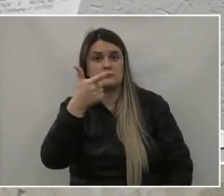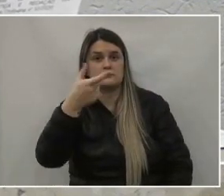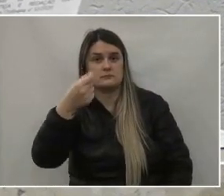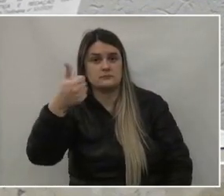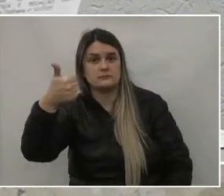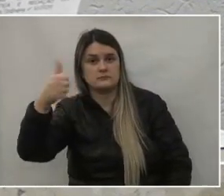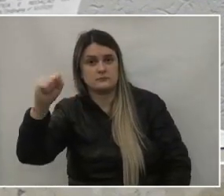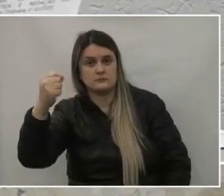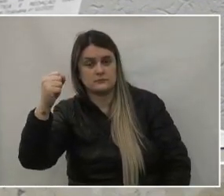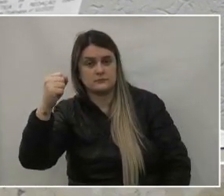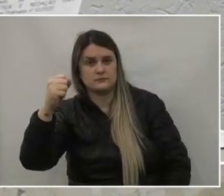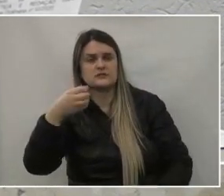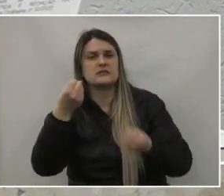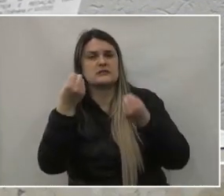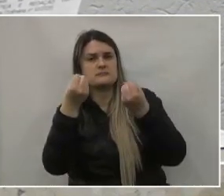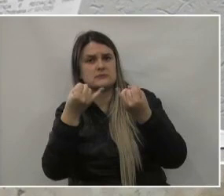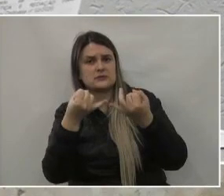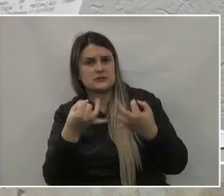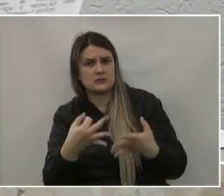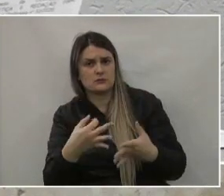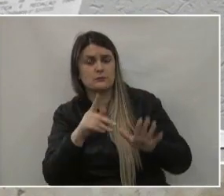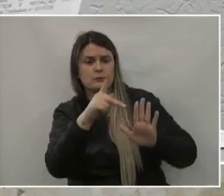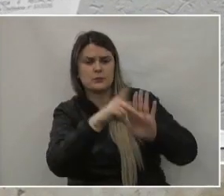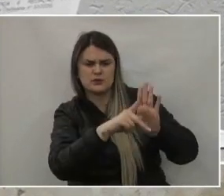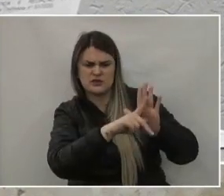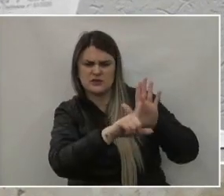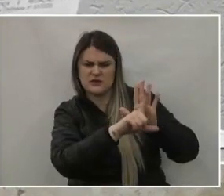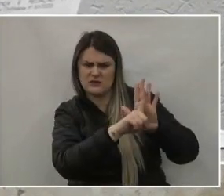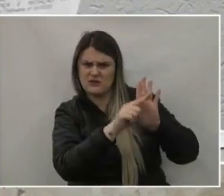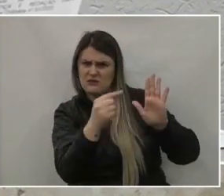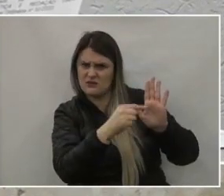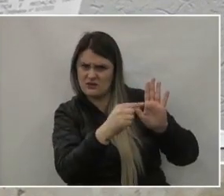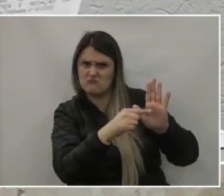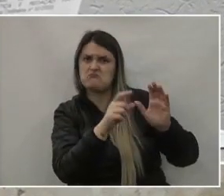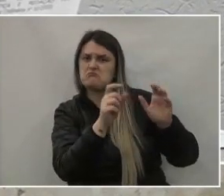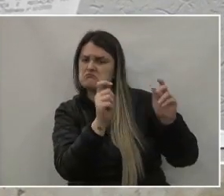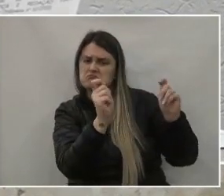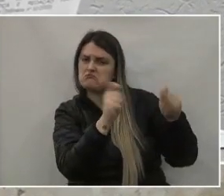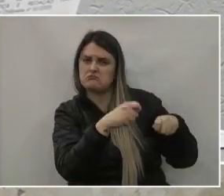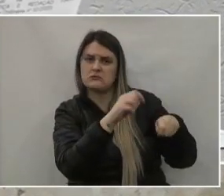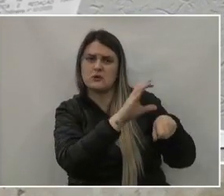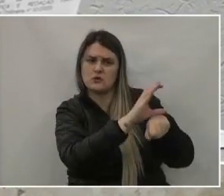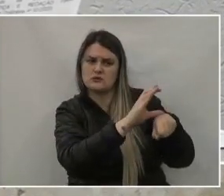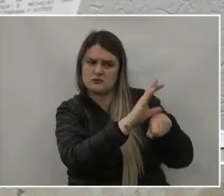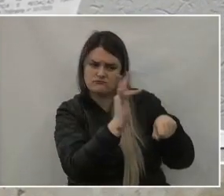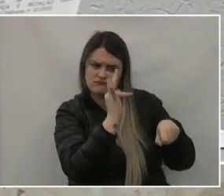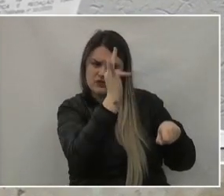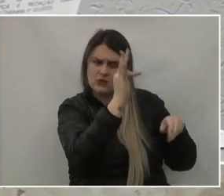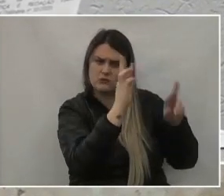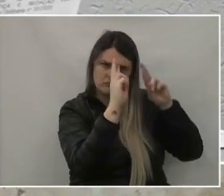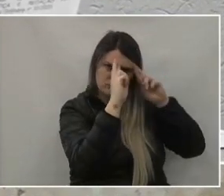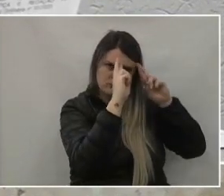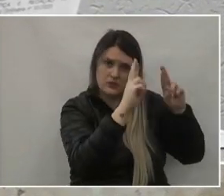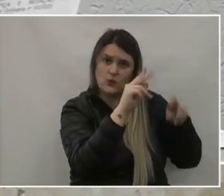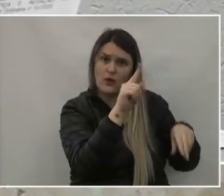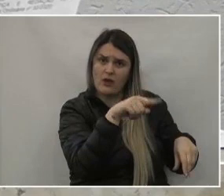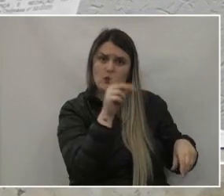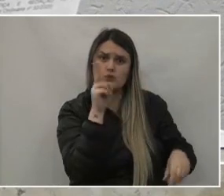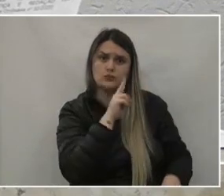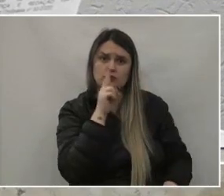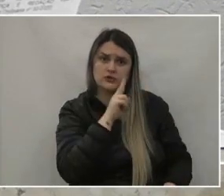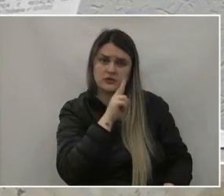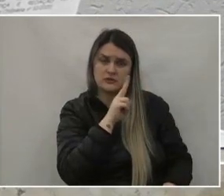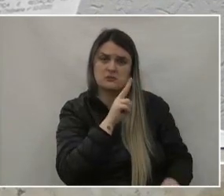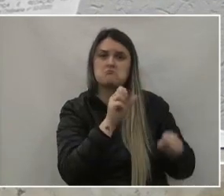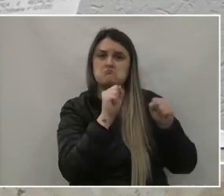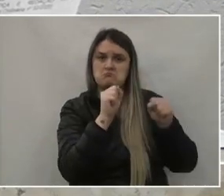4.733/2018. Fundamentação. O projeto de lei é legal e constitucional. Visto que se encontra em regime de urgência,